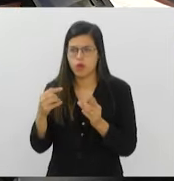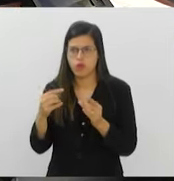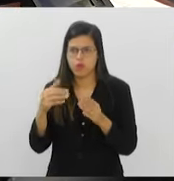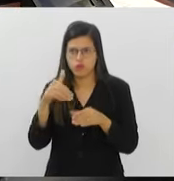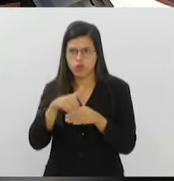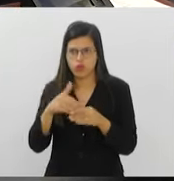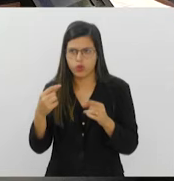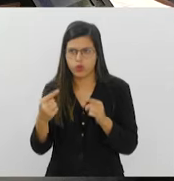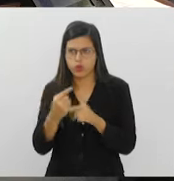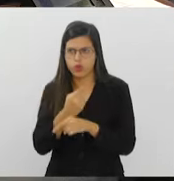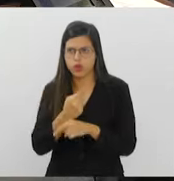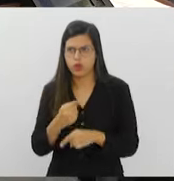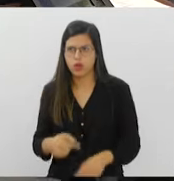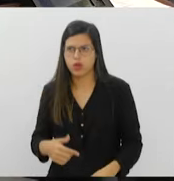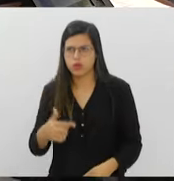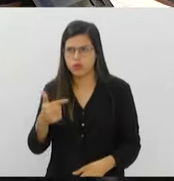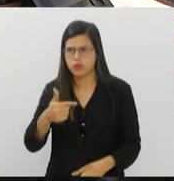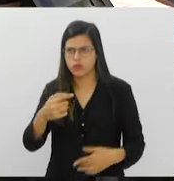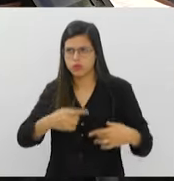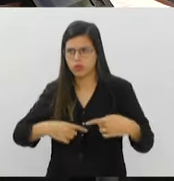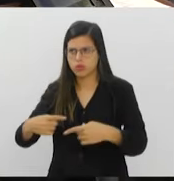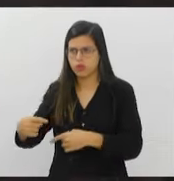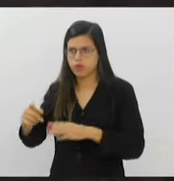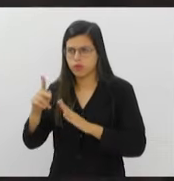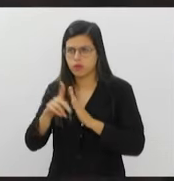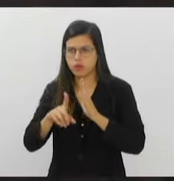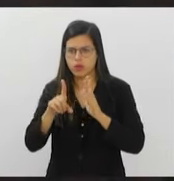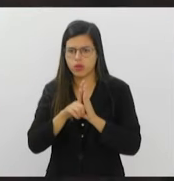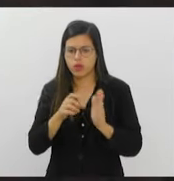Presidente, está me ouvindo? Segunda discussão, projeto de lei número